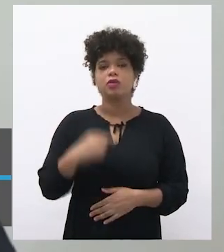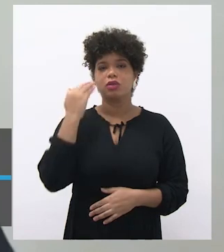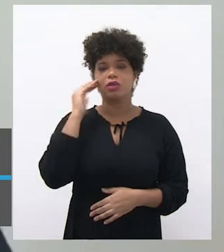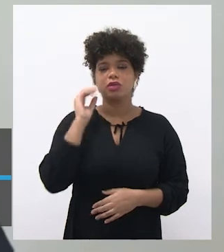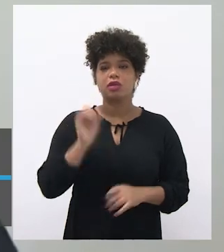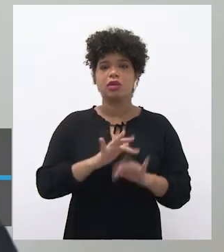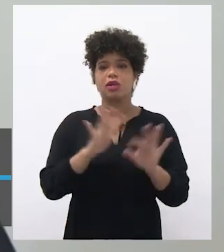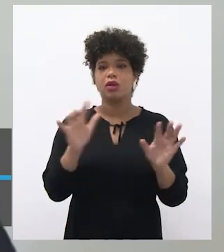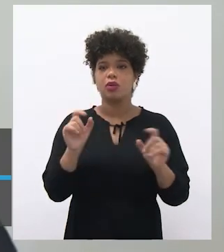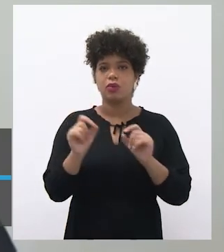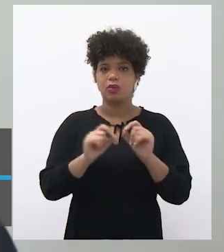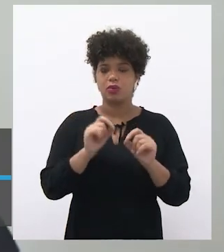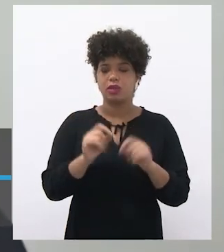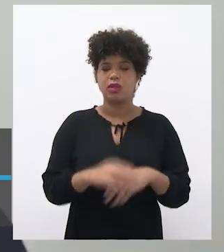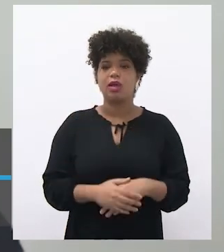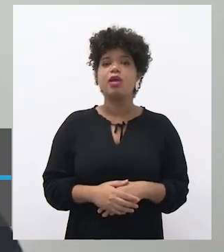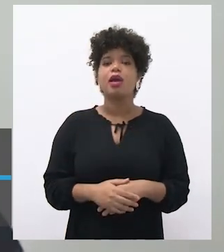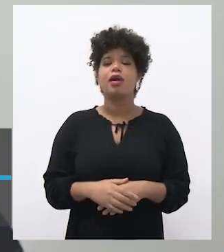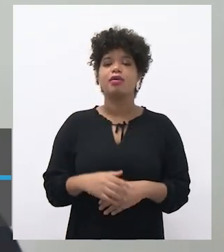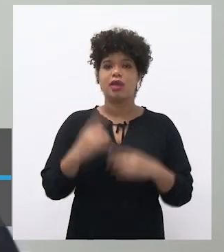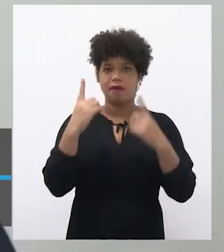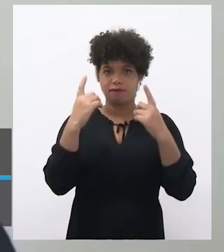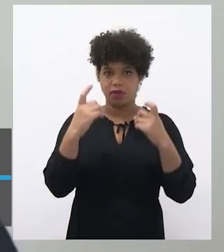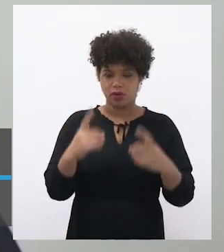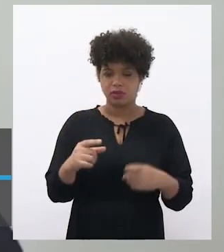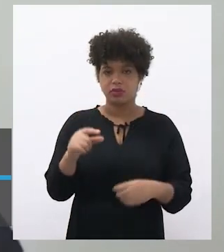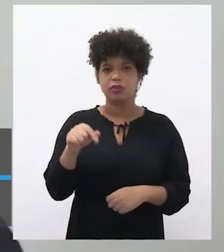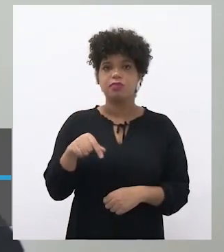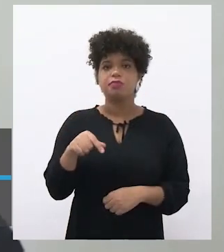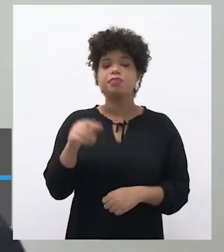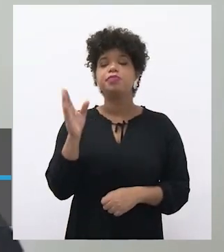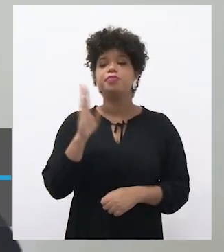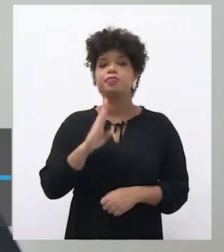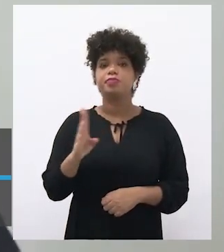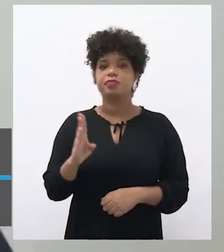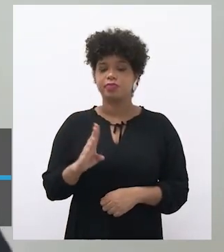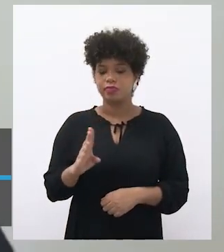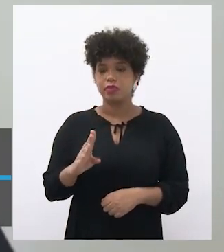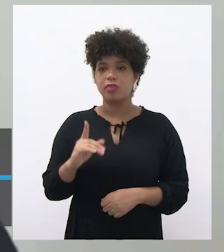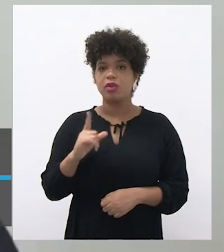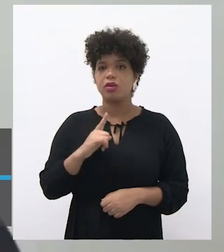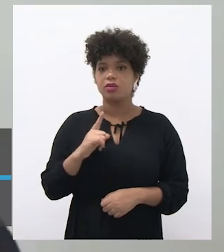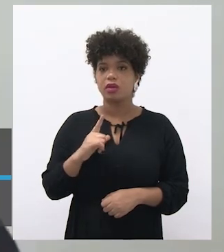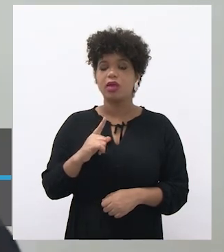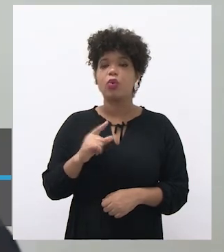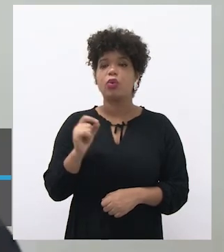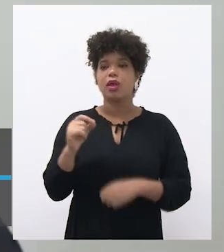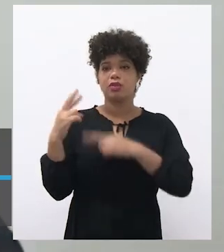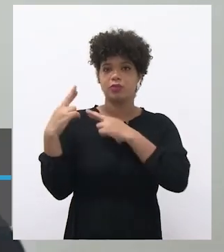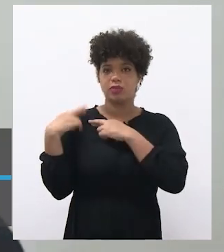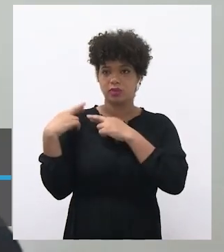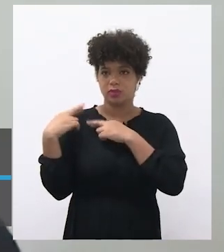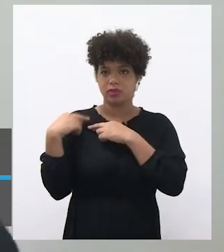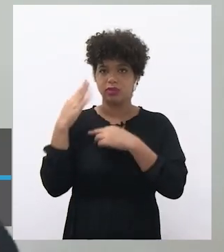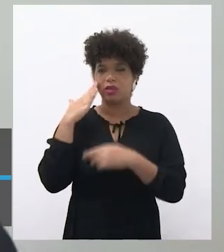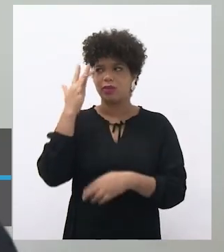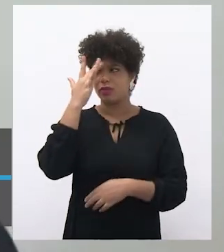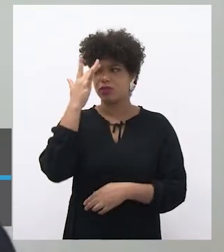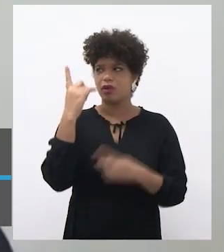seus agentes, né, tanto no que se refere ao atendimento nas delegacias de polícia, quanto no judiciário, e recomendou ainda